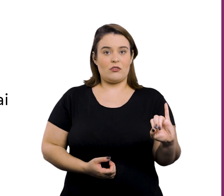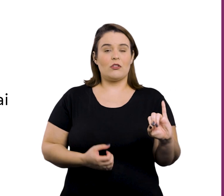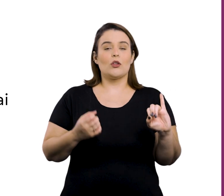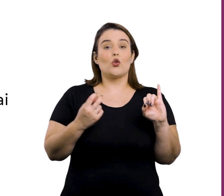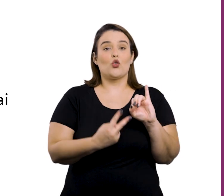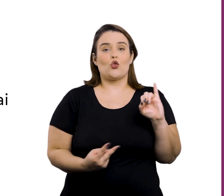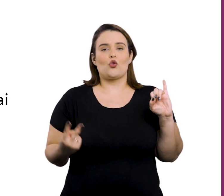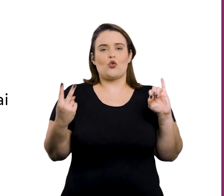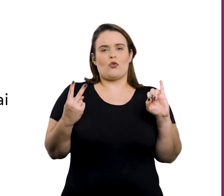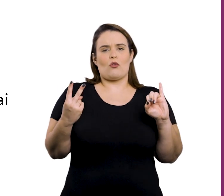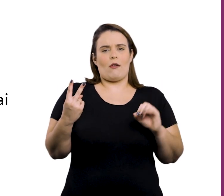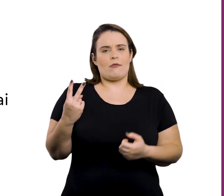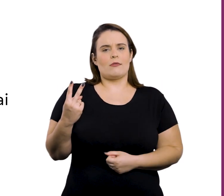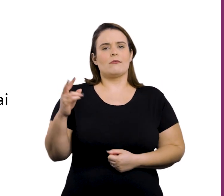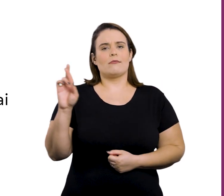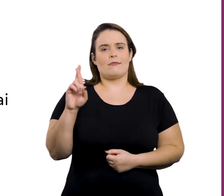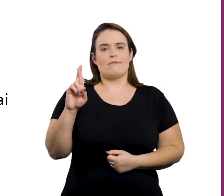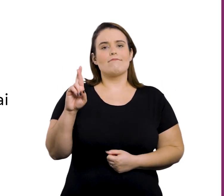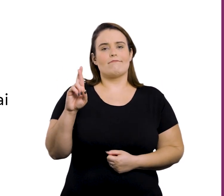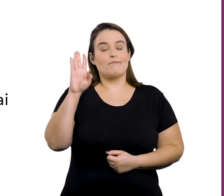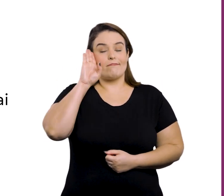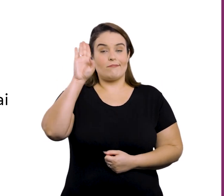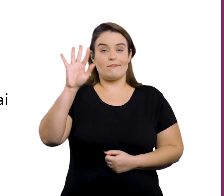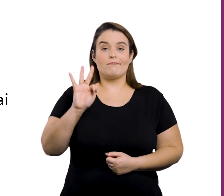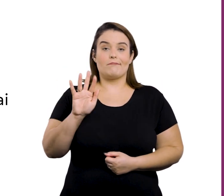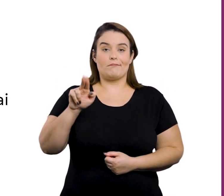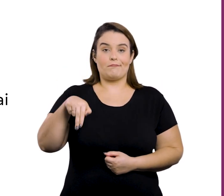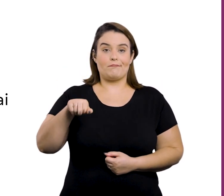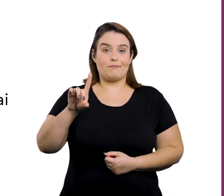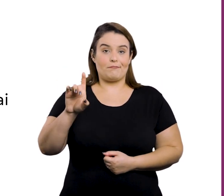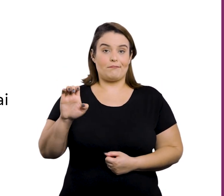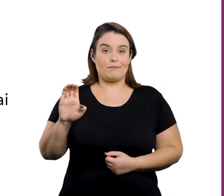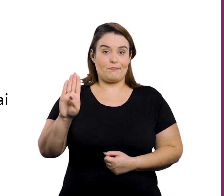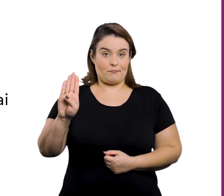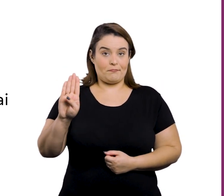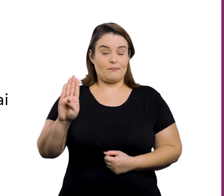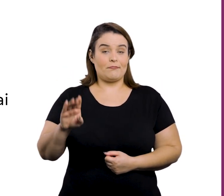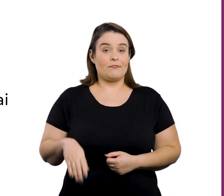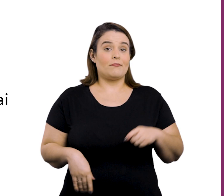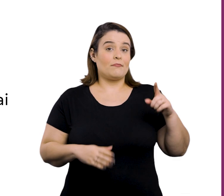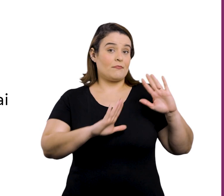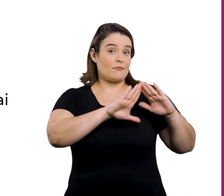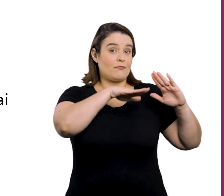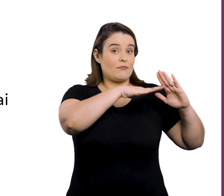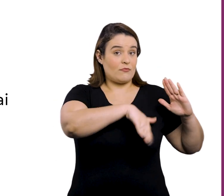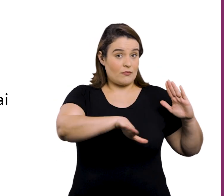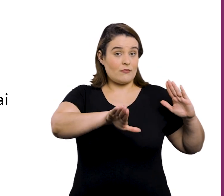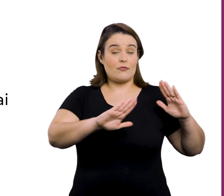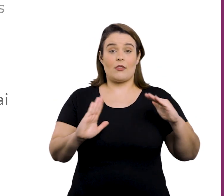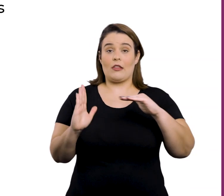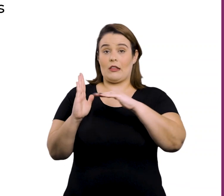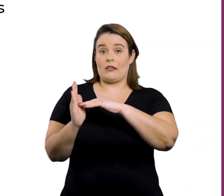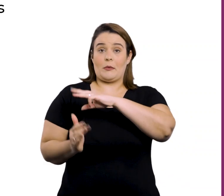investidos, principalmente via Fundeb, o fundo que sustenta a educação básica, que vai da creche ao ensino médio.